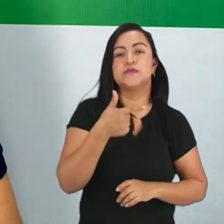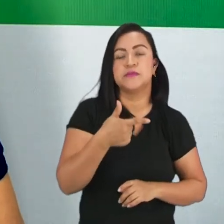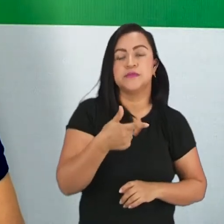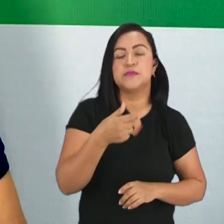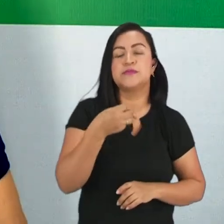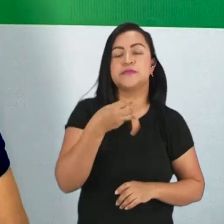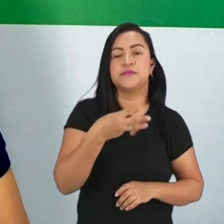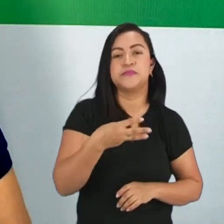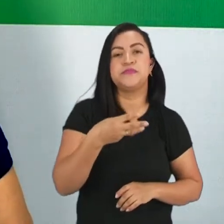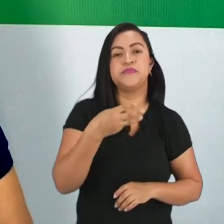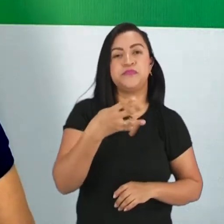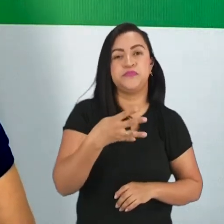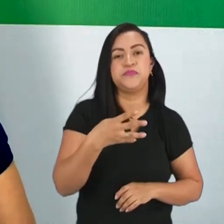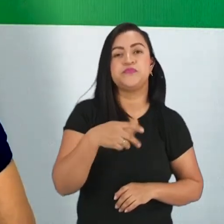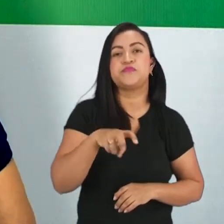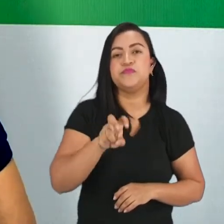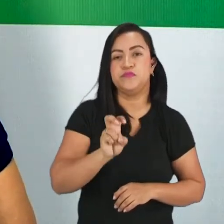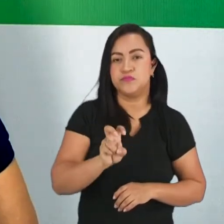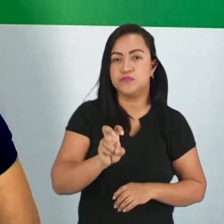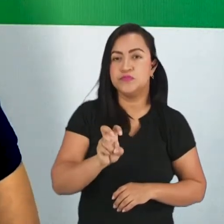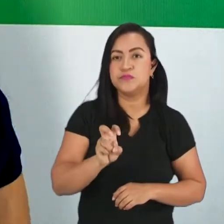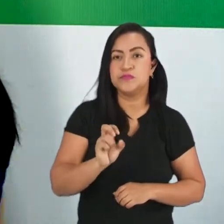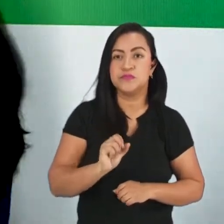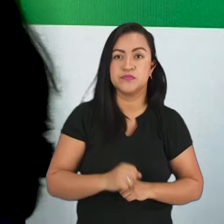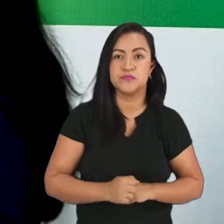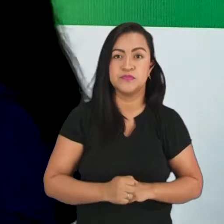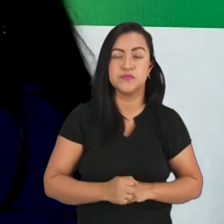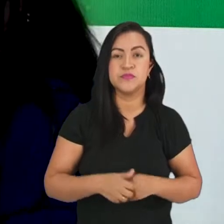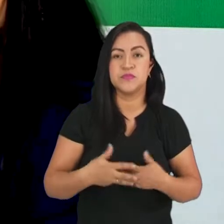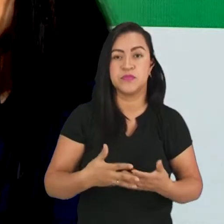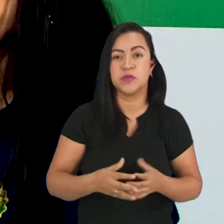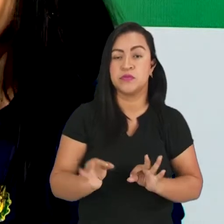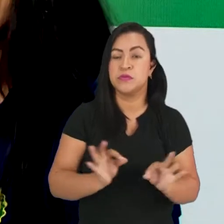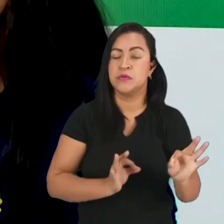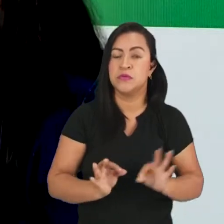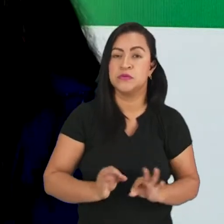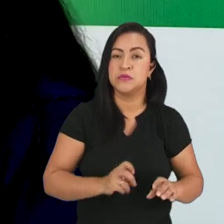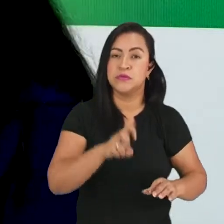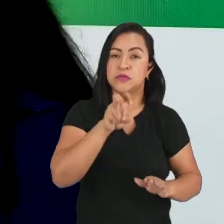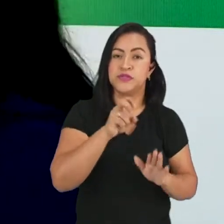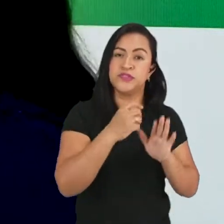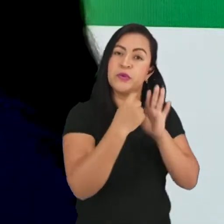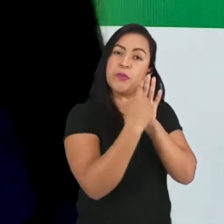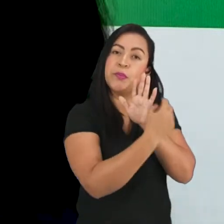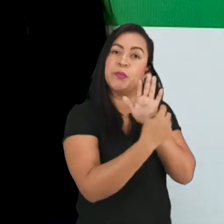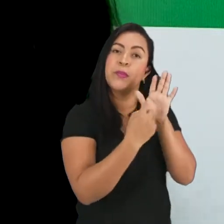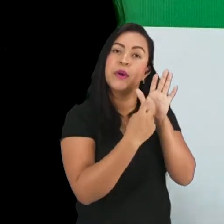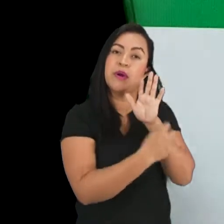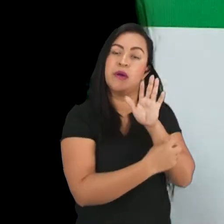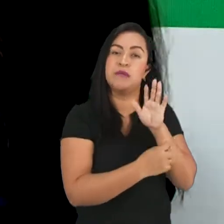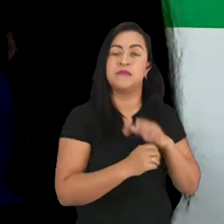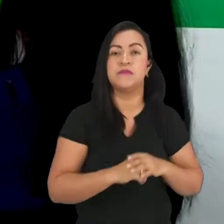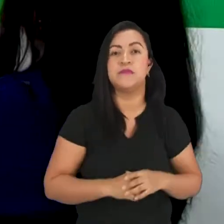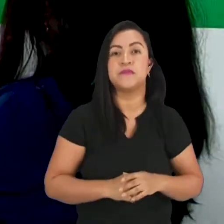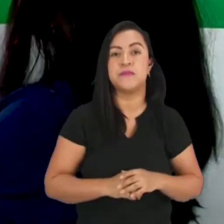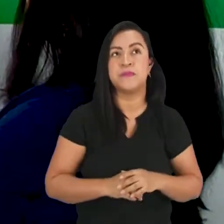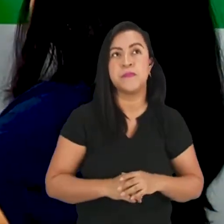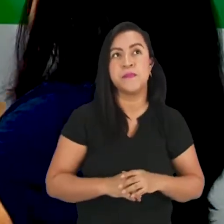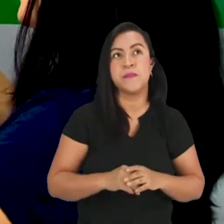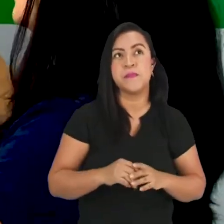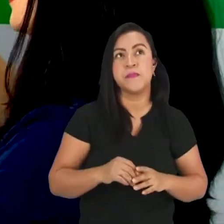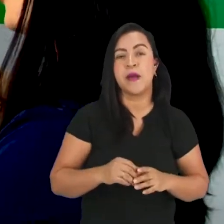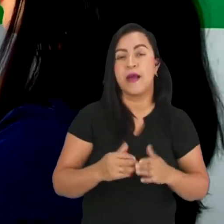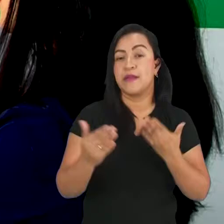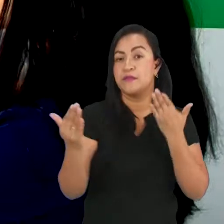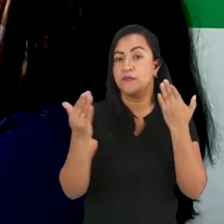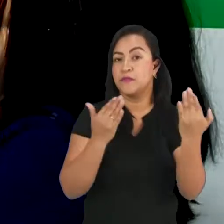2, 3, 4, 5. Está organizado em 5 parágrafos, ok? E eu vou